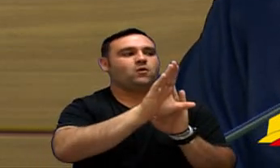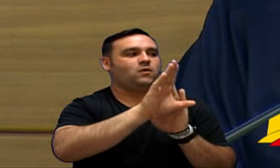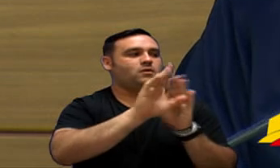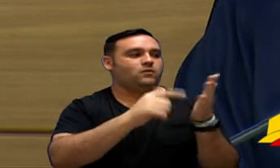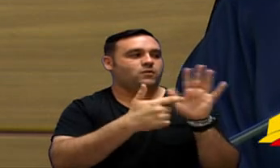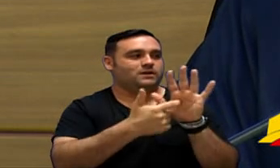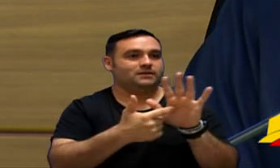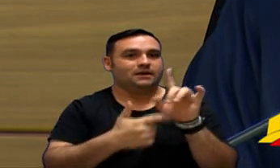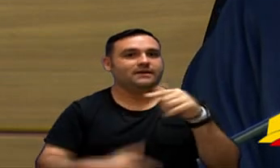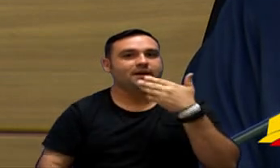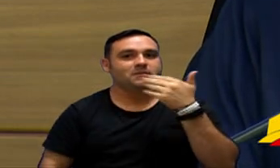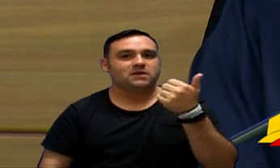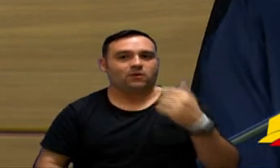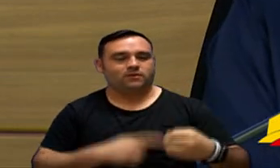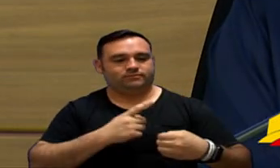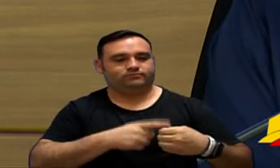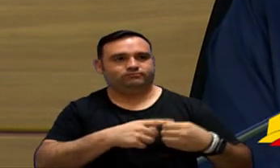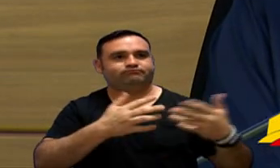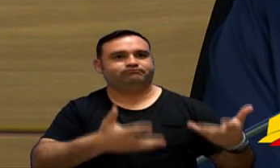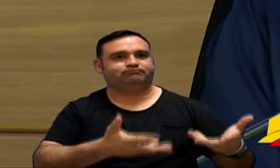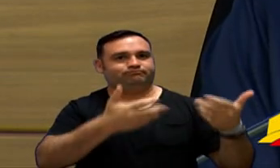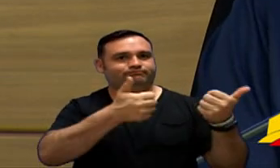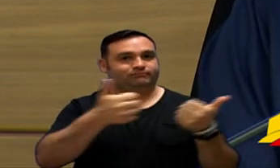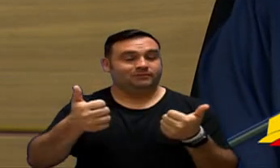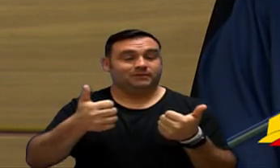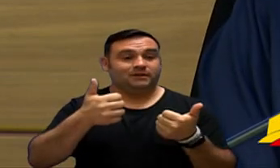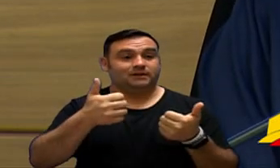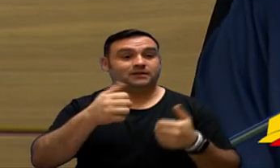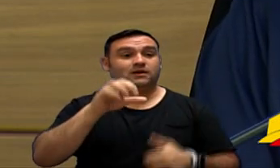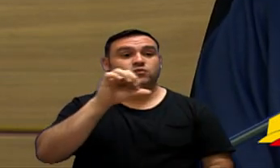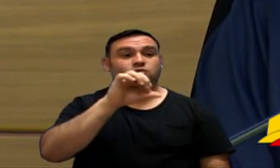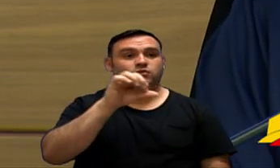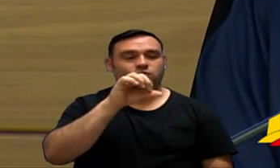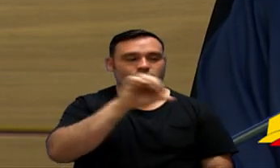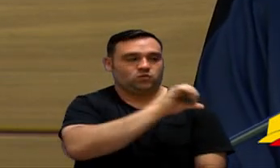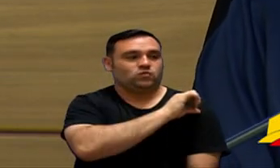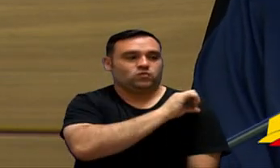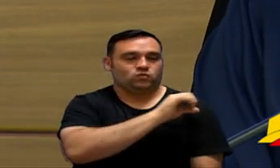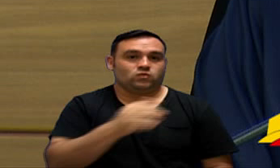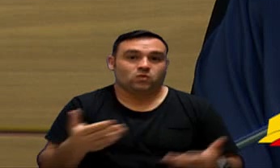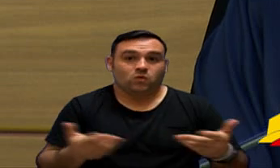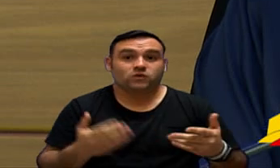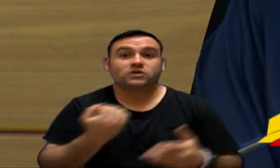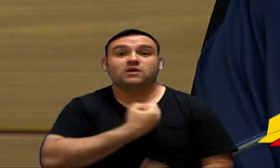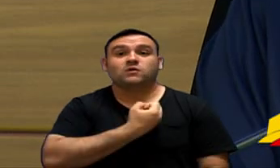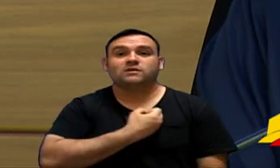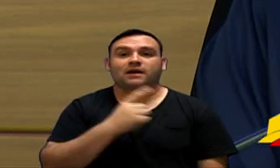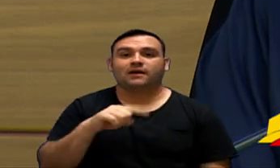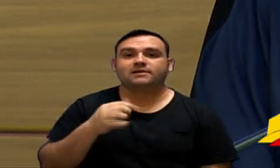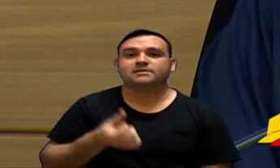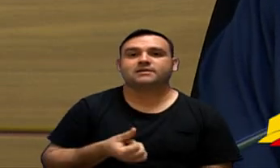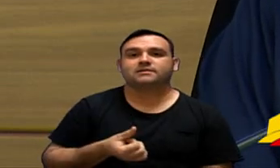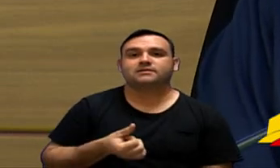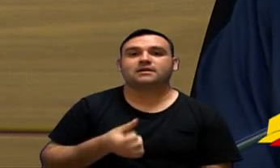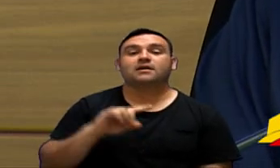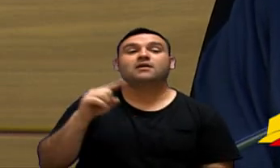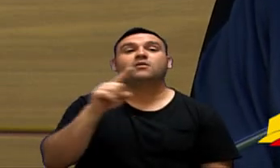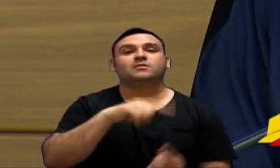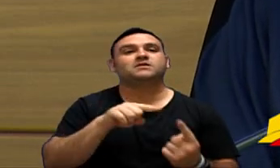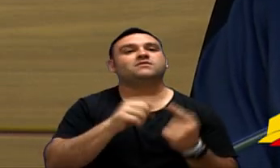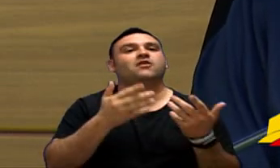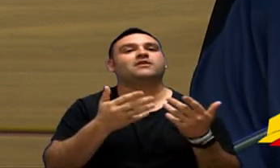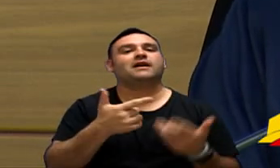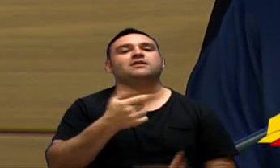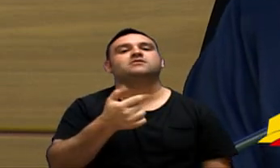índice, melhor para o município. Nono ano, a nota atual é 6. A nossa meta